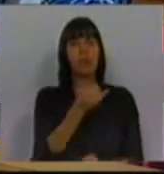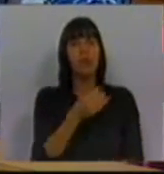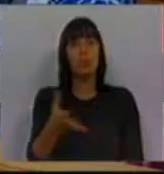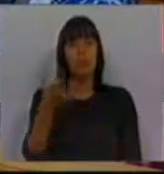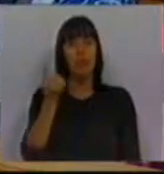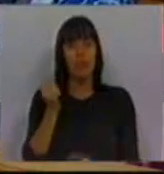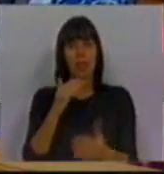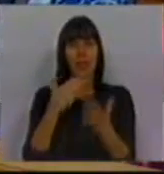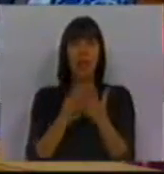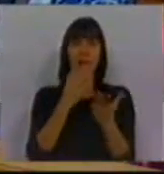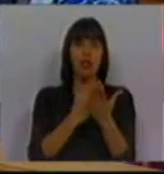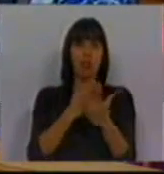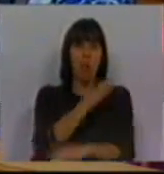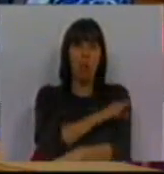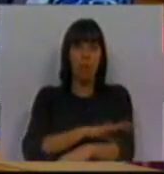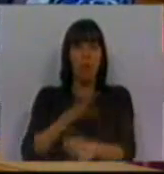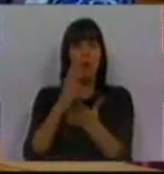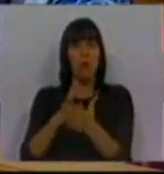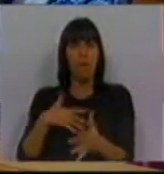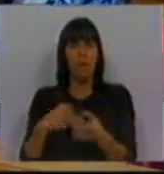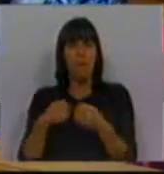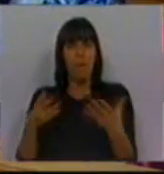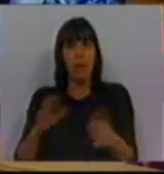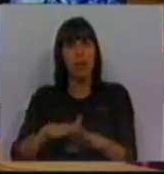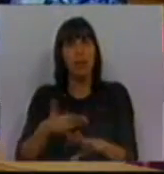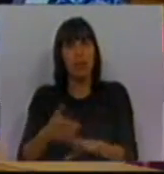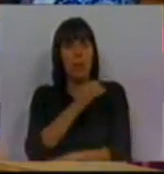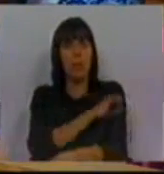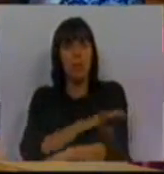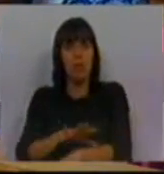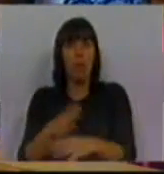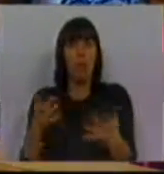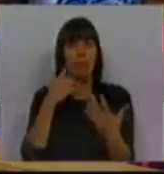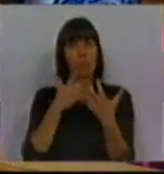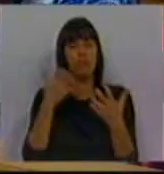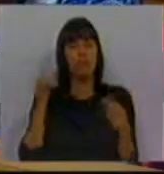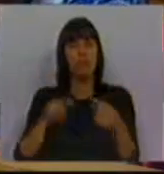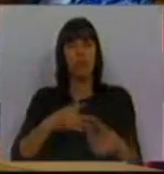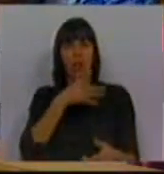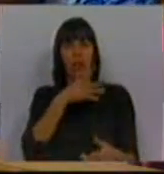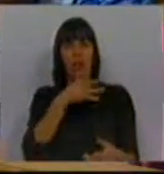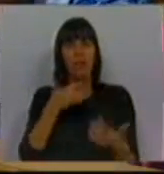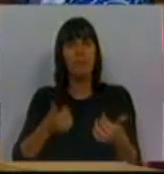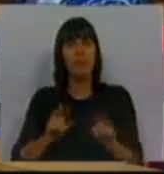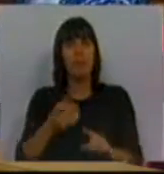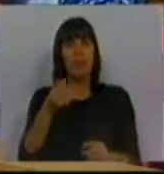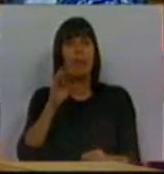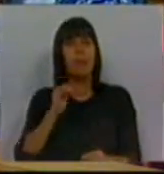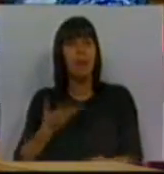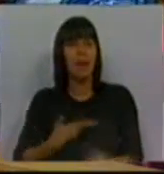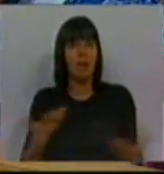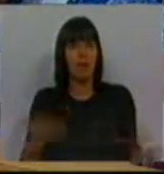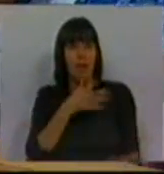2015 que transforma uma escola pobre numa escola cada vez mais pobre. E notamos aqui o desconforto da bancada do